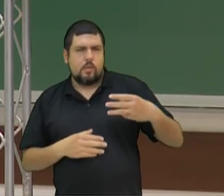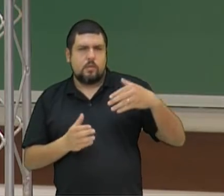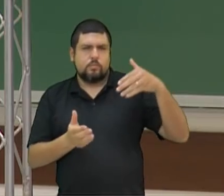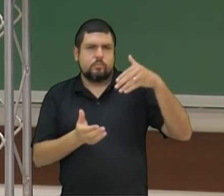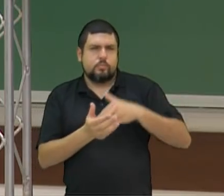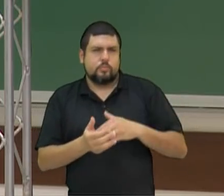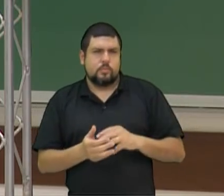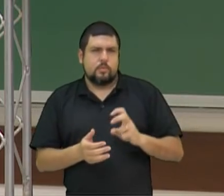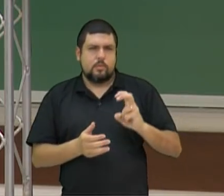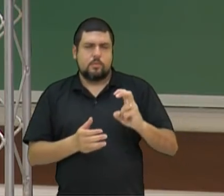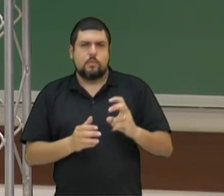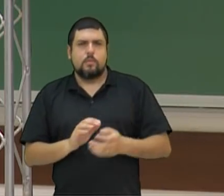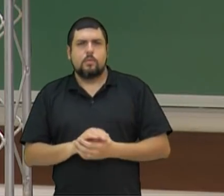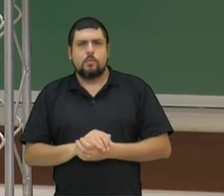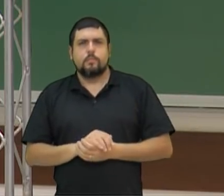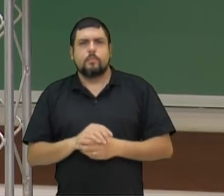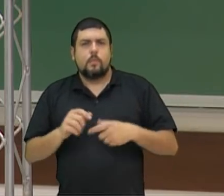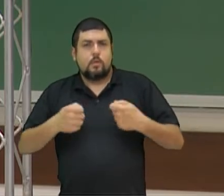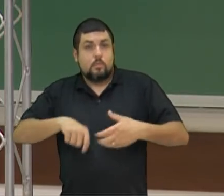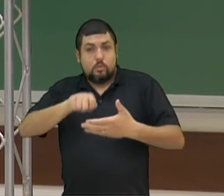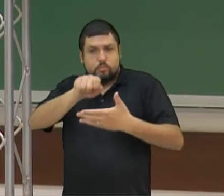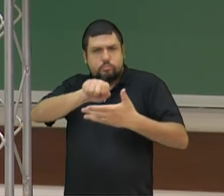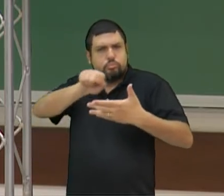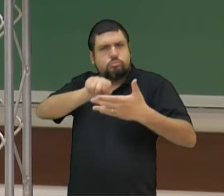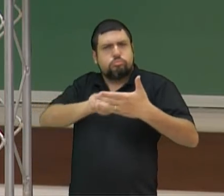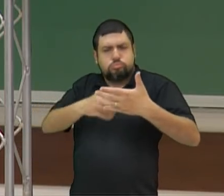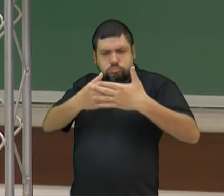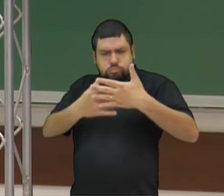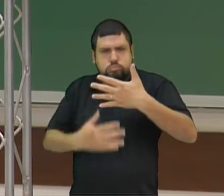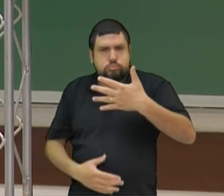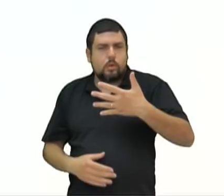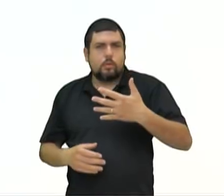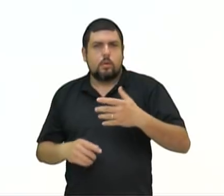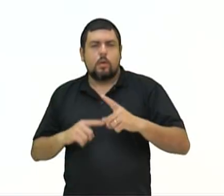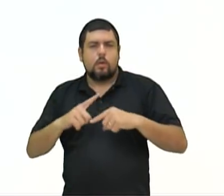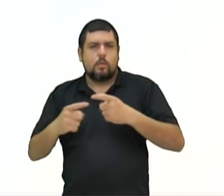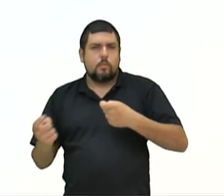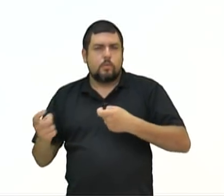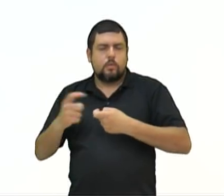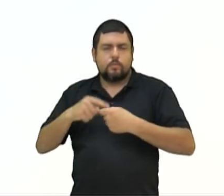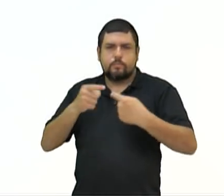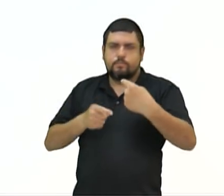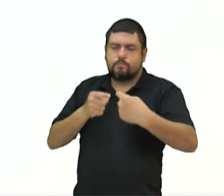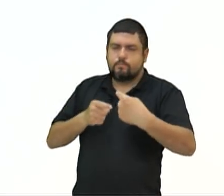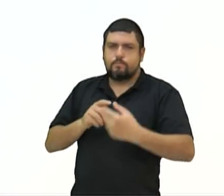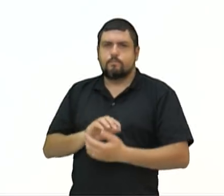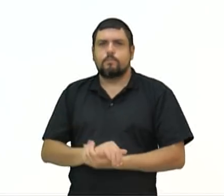né? Não precisa escrever muito, só de 3 a 5 linhas, e a gente retorna na sequência.